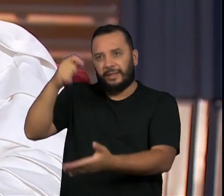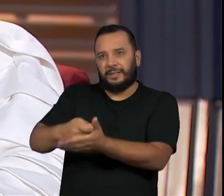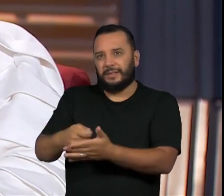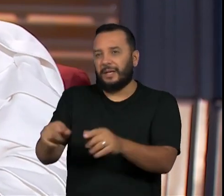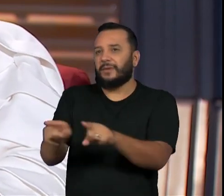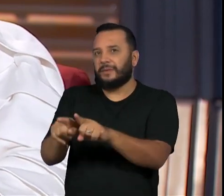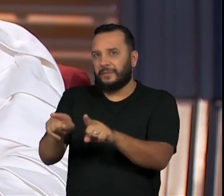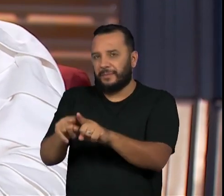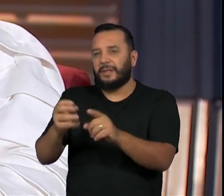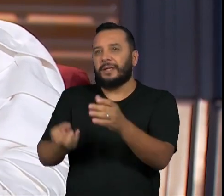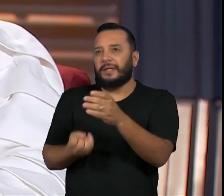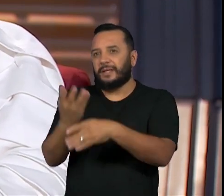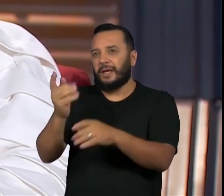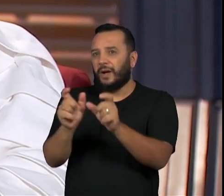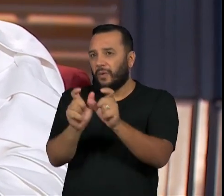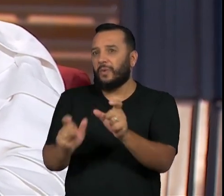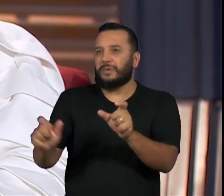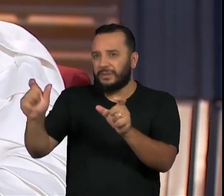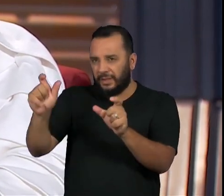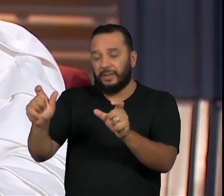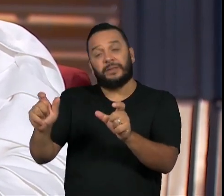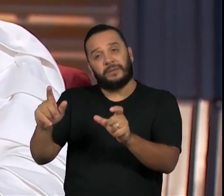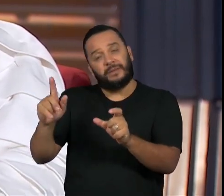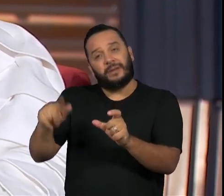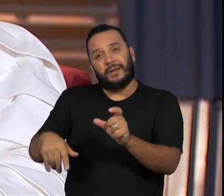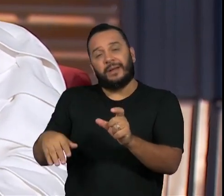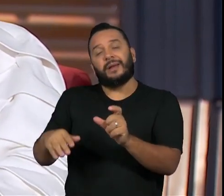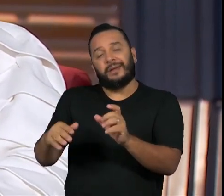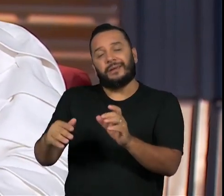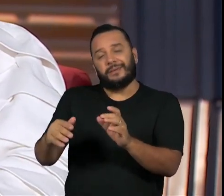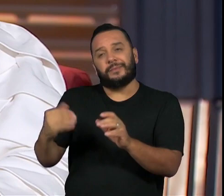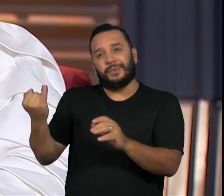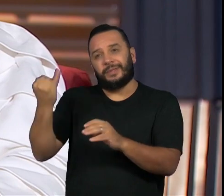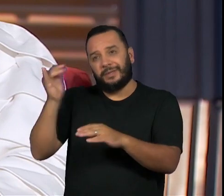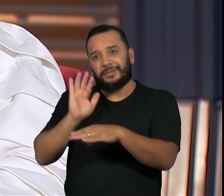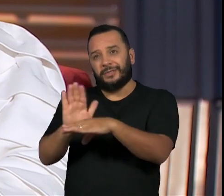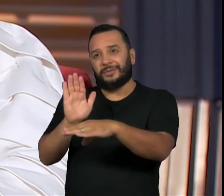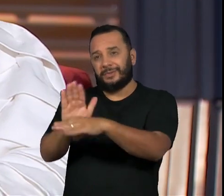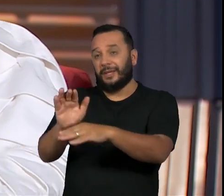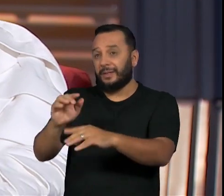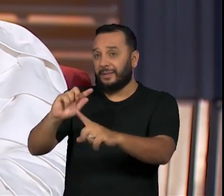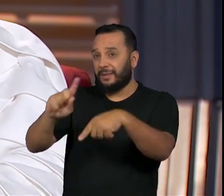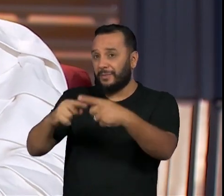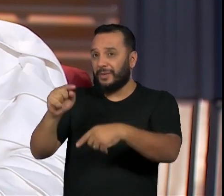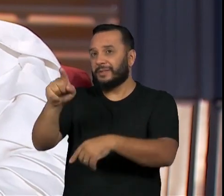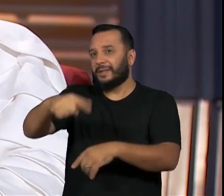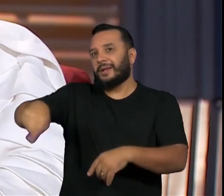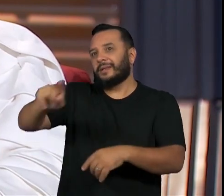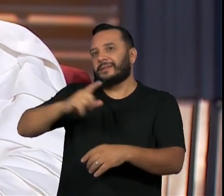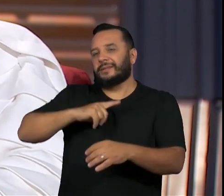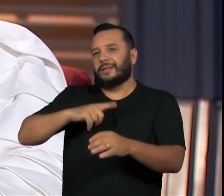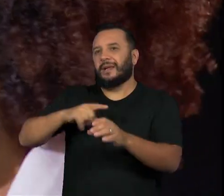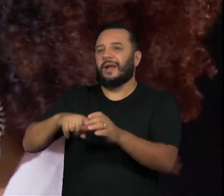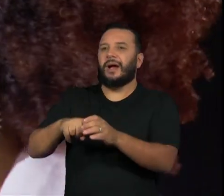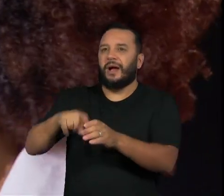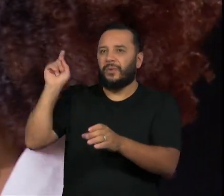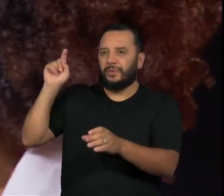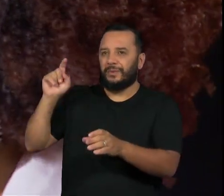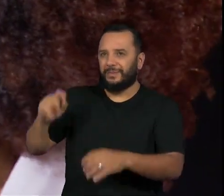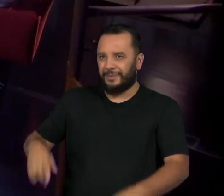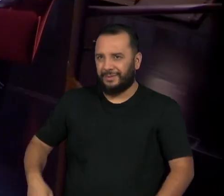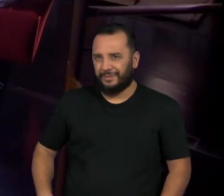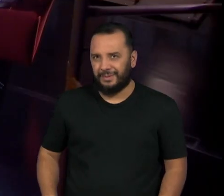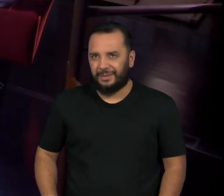construção conceitual, foi uma grande contribuição para que elas pudessem, depois daquelas coleções, terem autonomia. O que